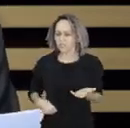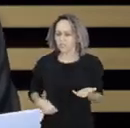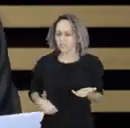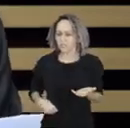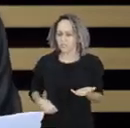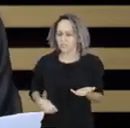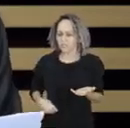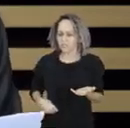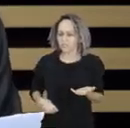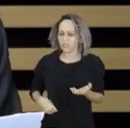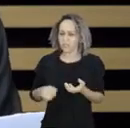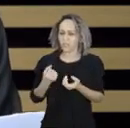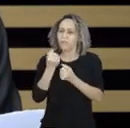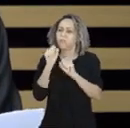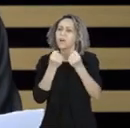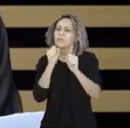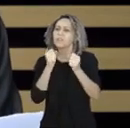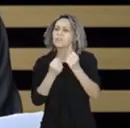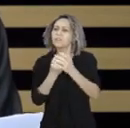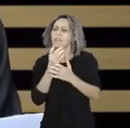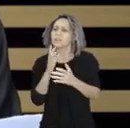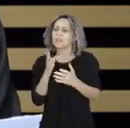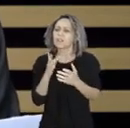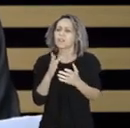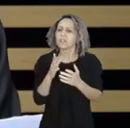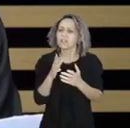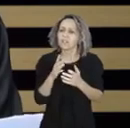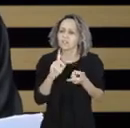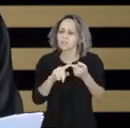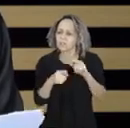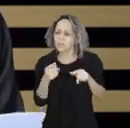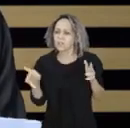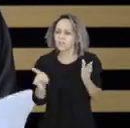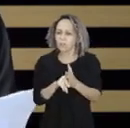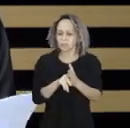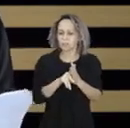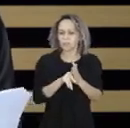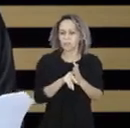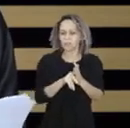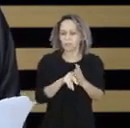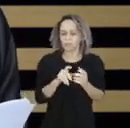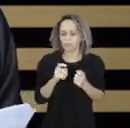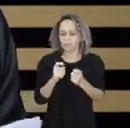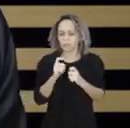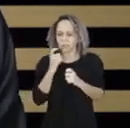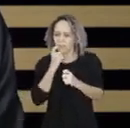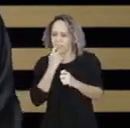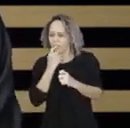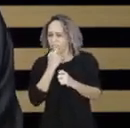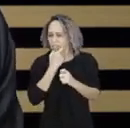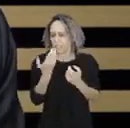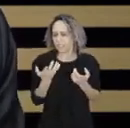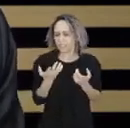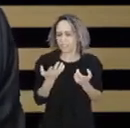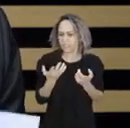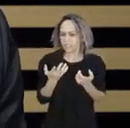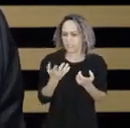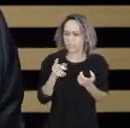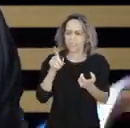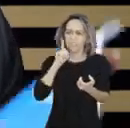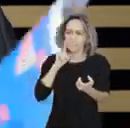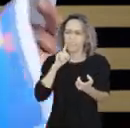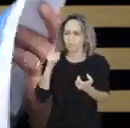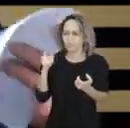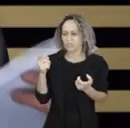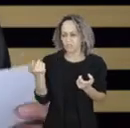Fabricação de instrumentos e suprimentos médicos e odontológicos, Estados Unidos, 41%, China, 31%.